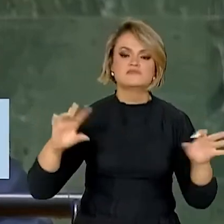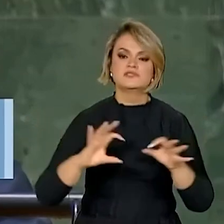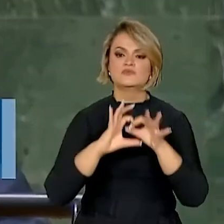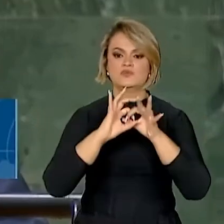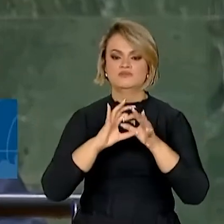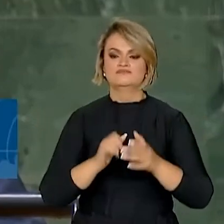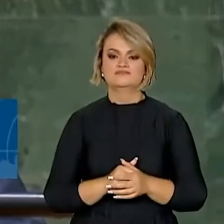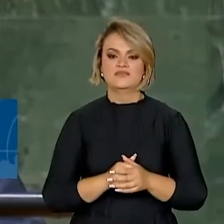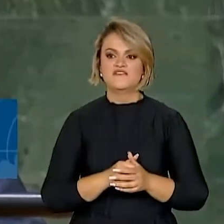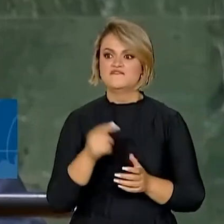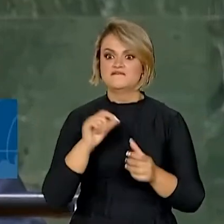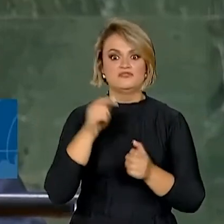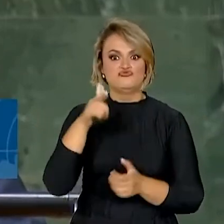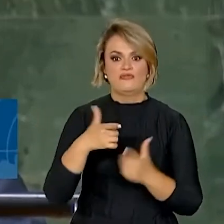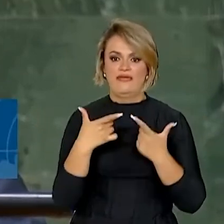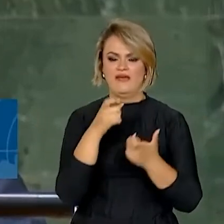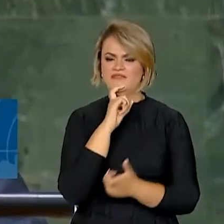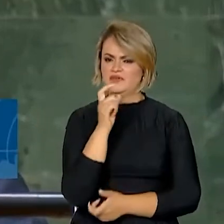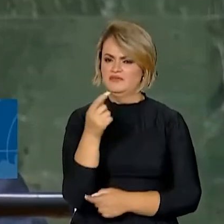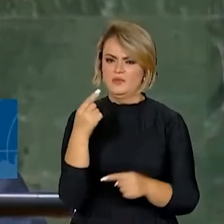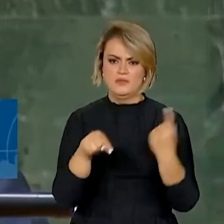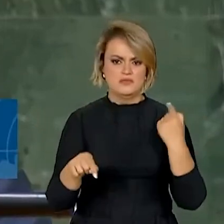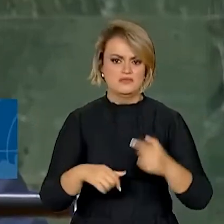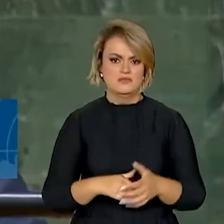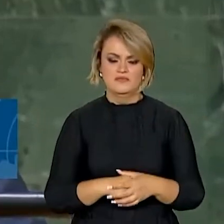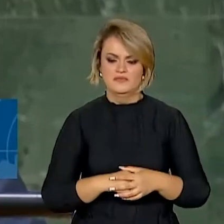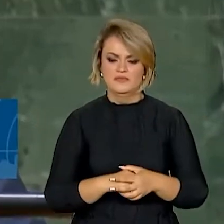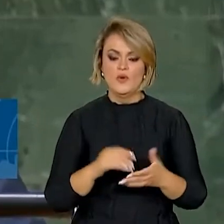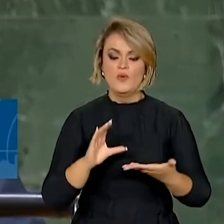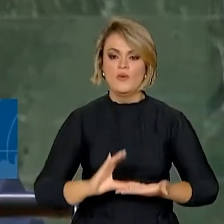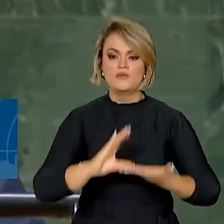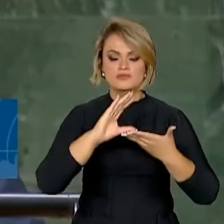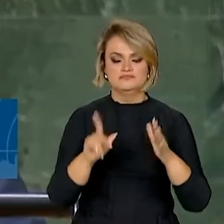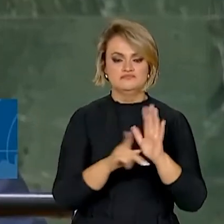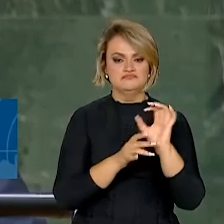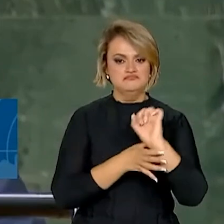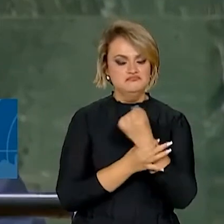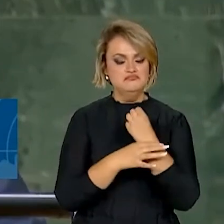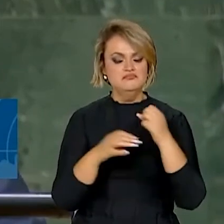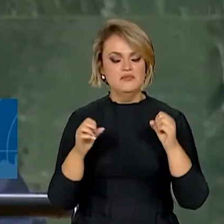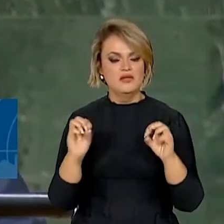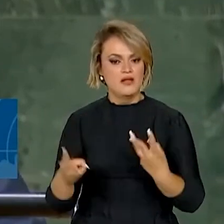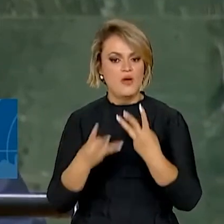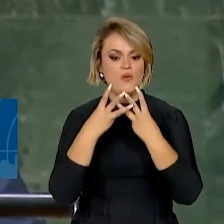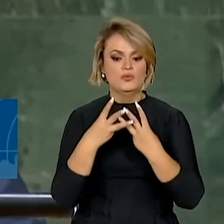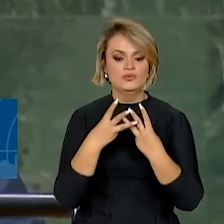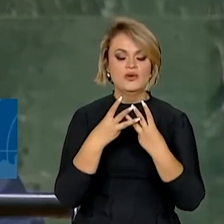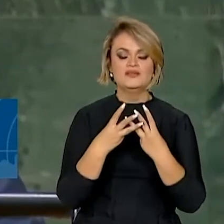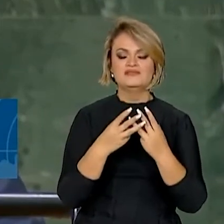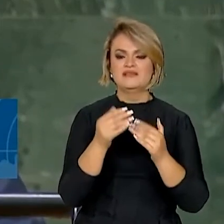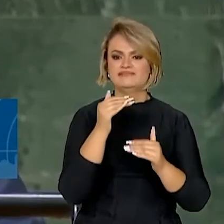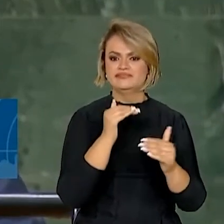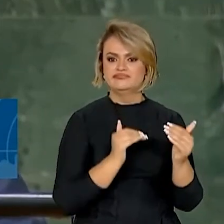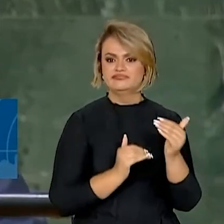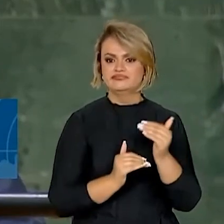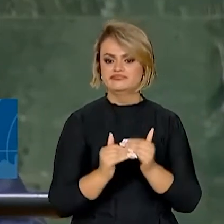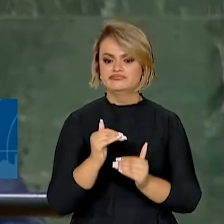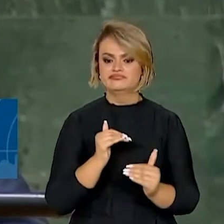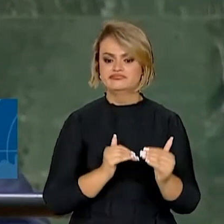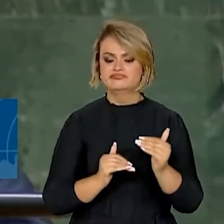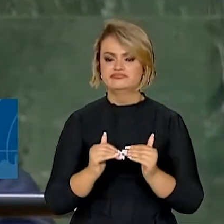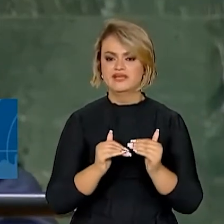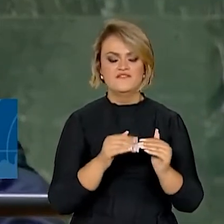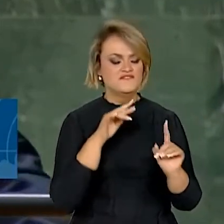a Guerra Fria. O Conselho de Segurança da ONU vem perdendo progressivamente a